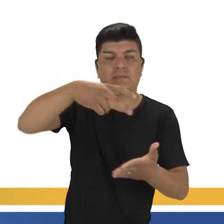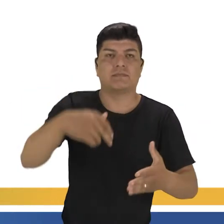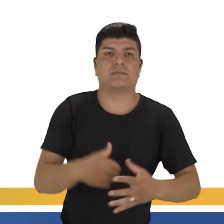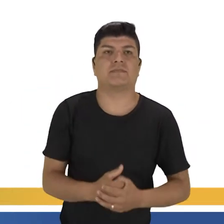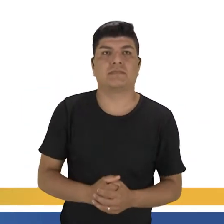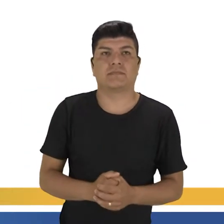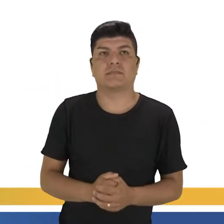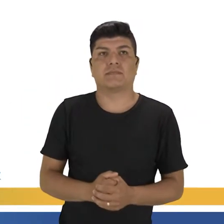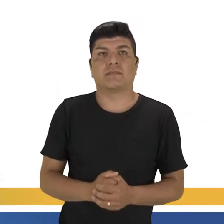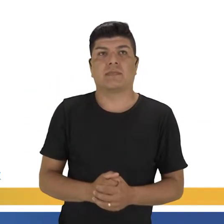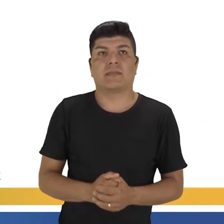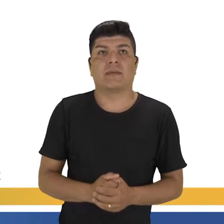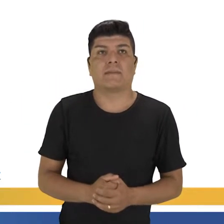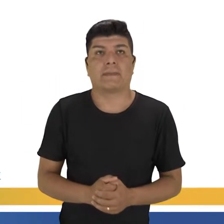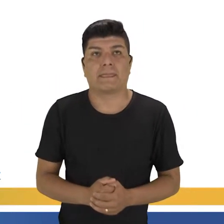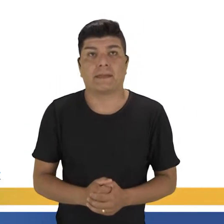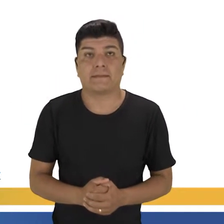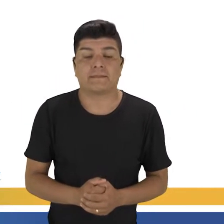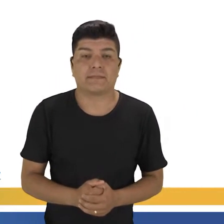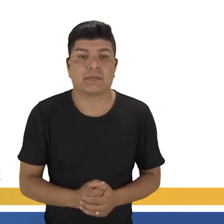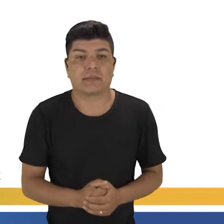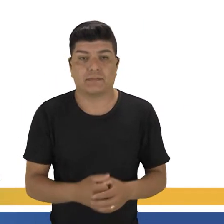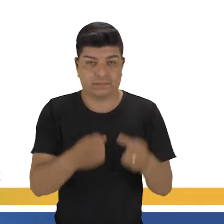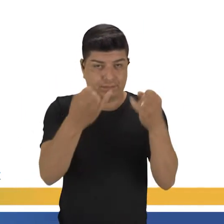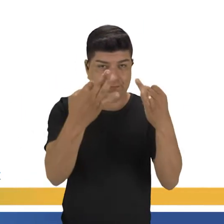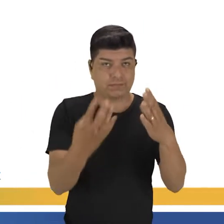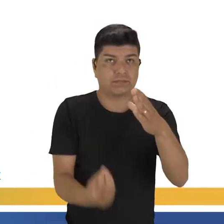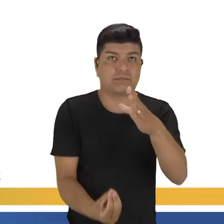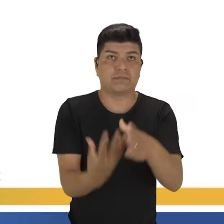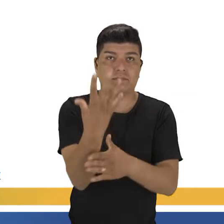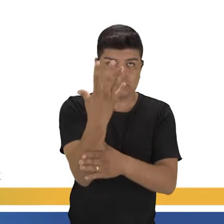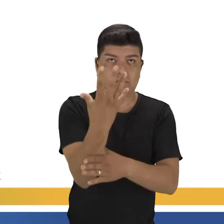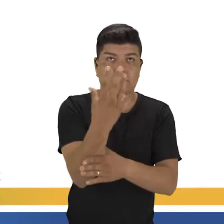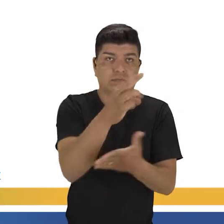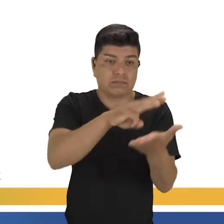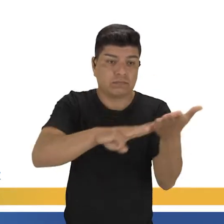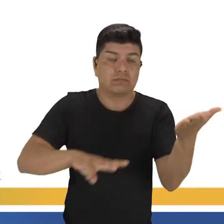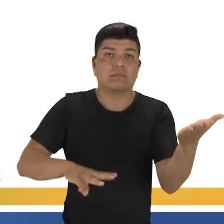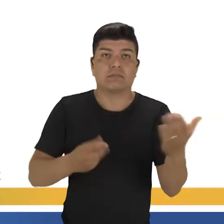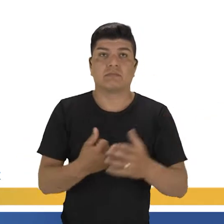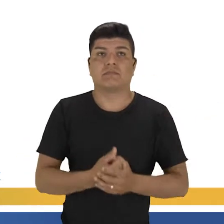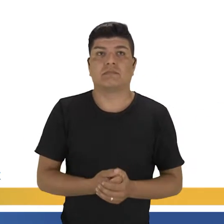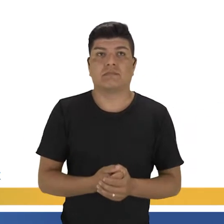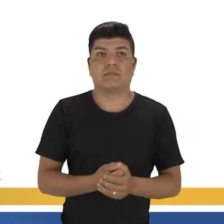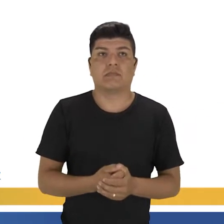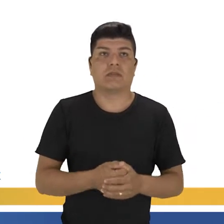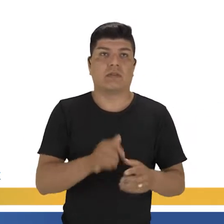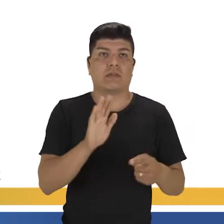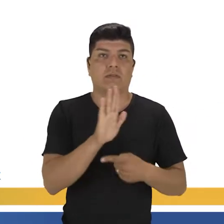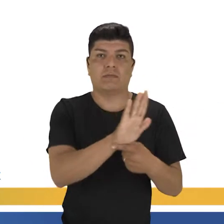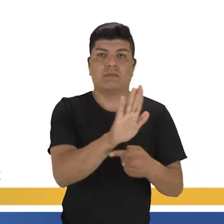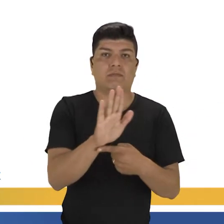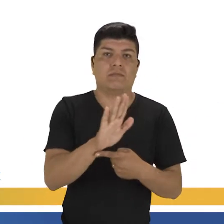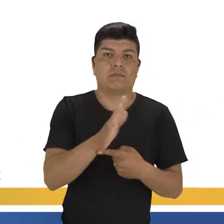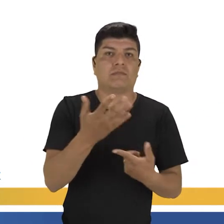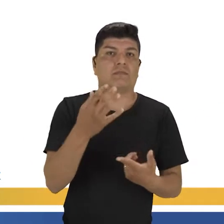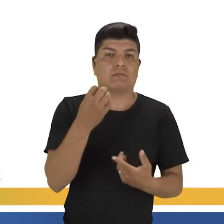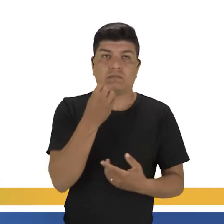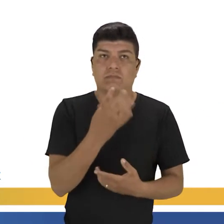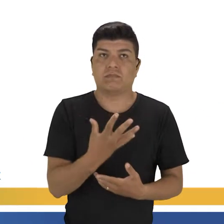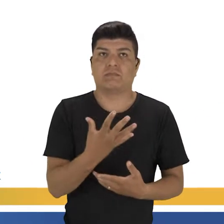atualidade. Vamos falar um pouco da criação do seu método. Além de seu trabalho criativo e de análise da